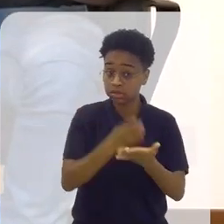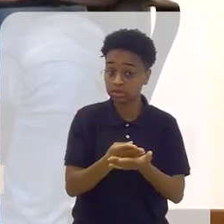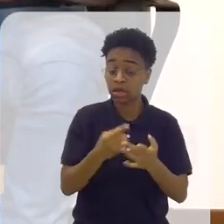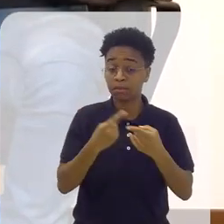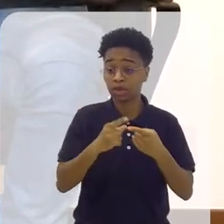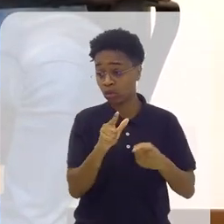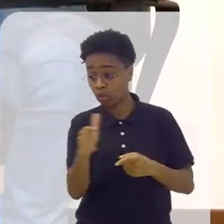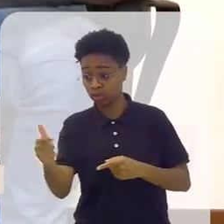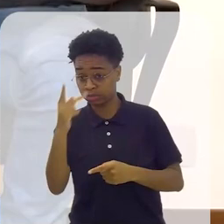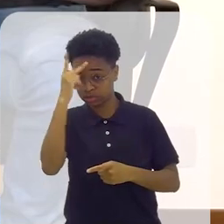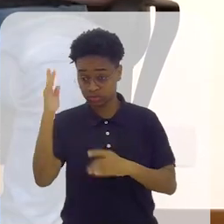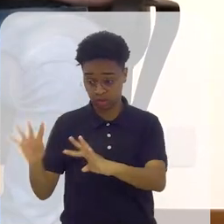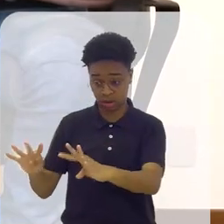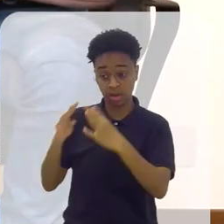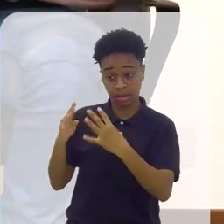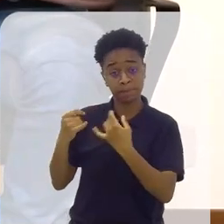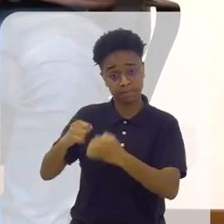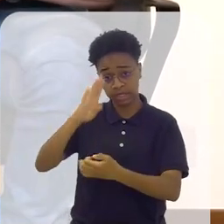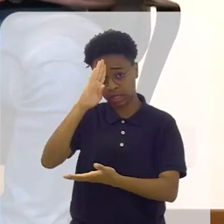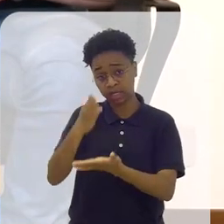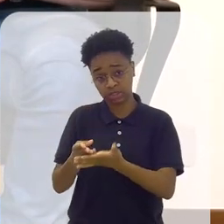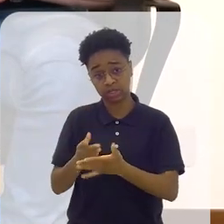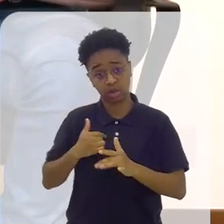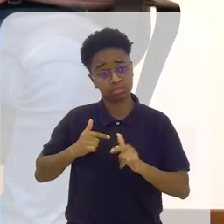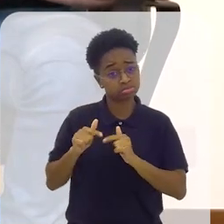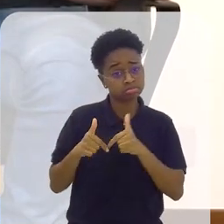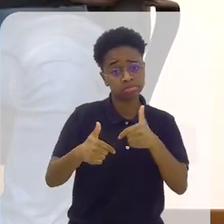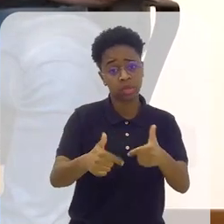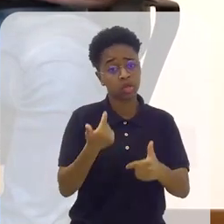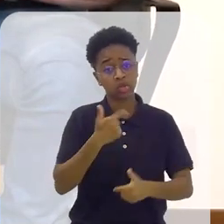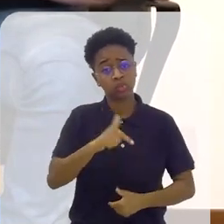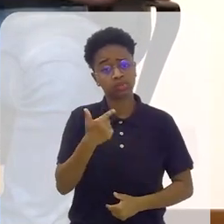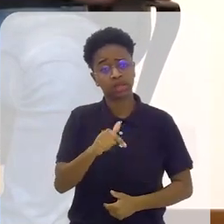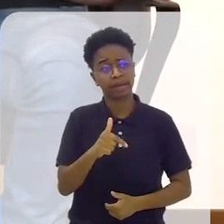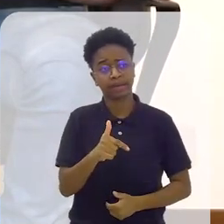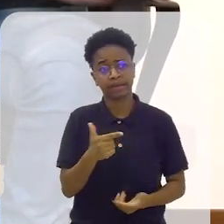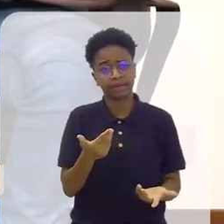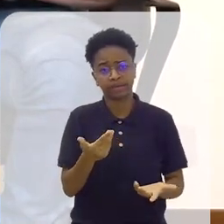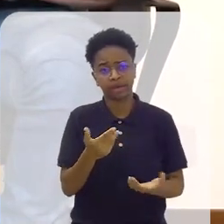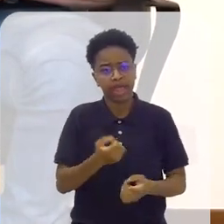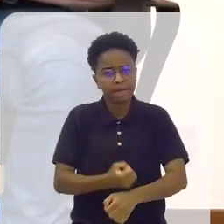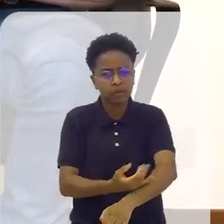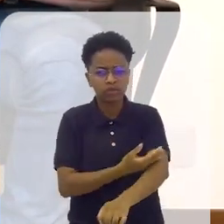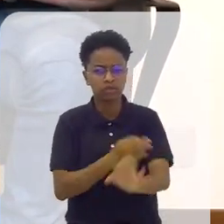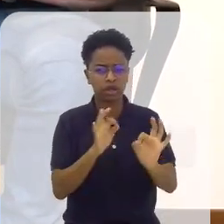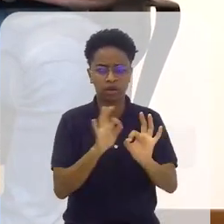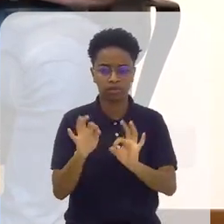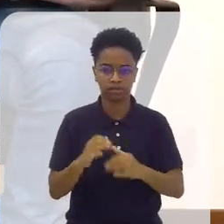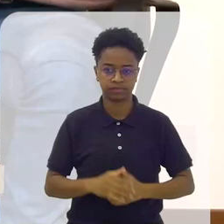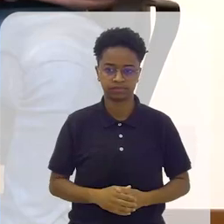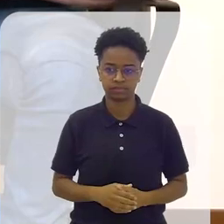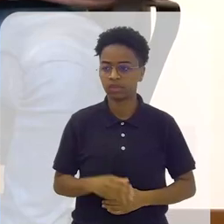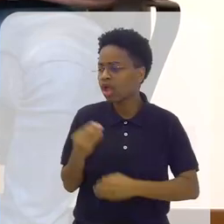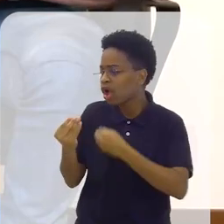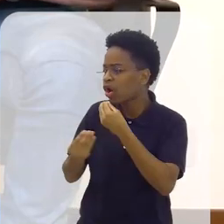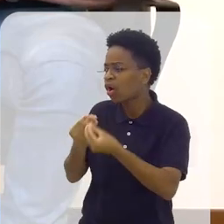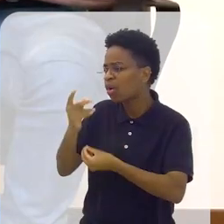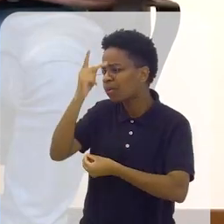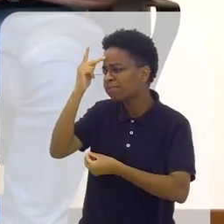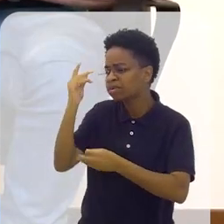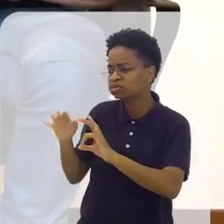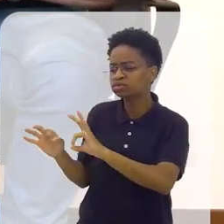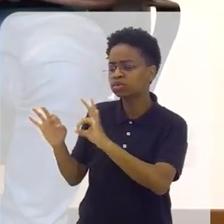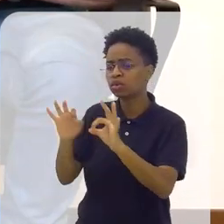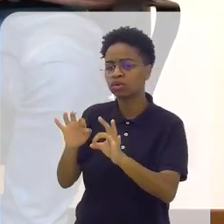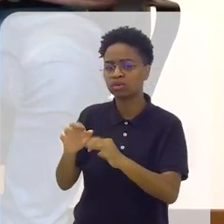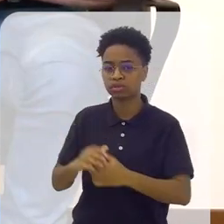naquilo. Eu quero que os outros acreditem que eu estou fazendo aquilo sem ter nenhum tipo de emoção, assim. E como é que as pessoas